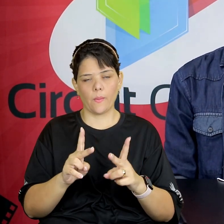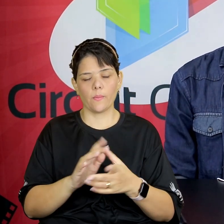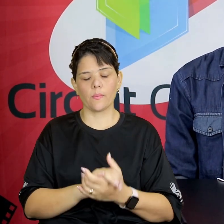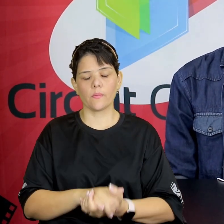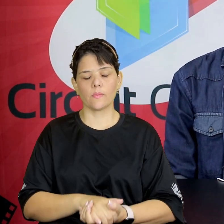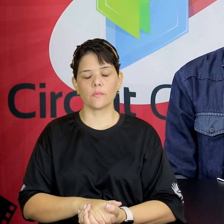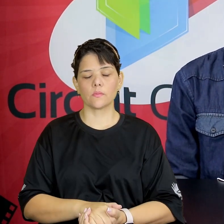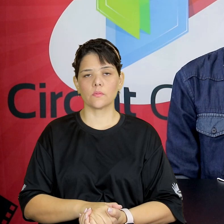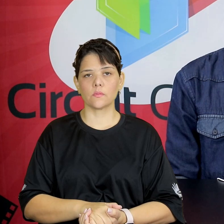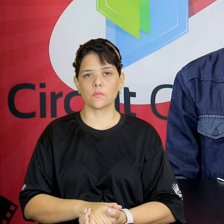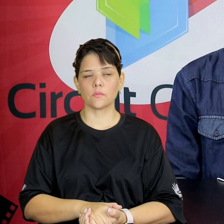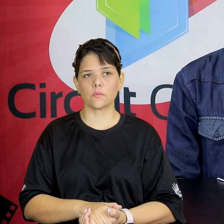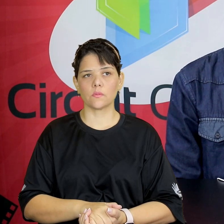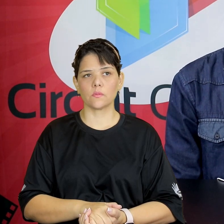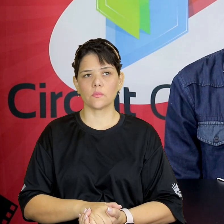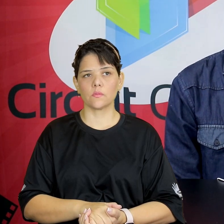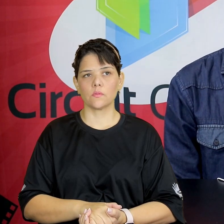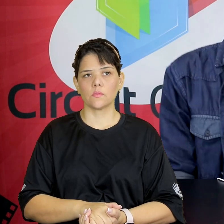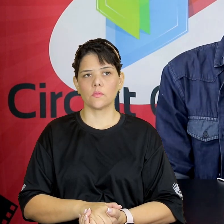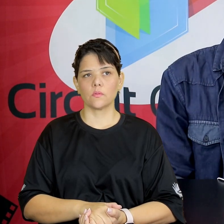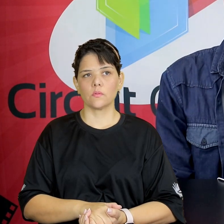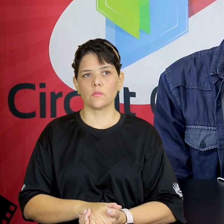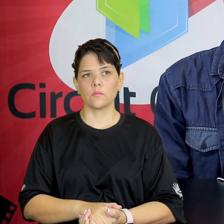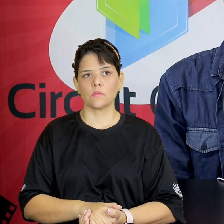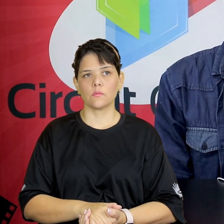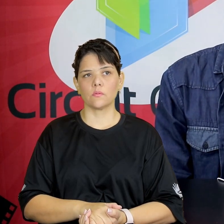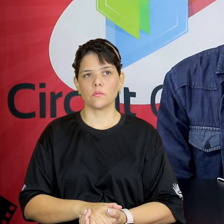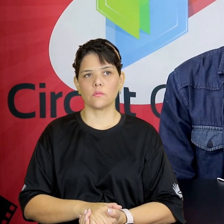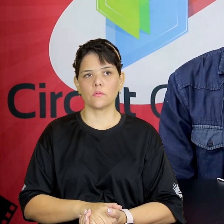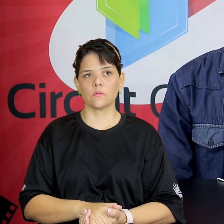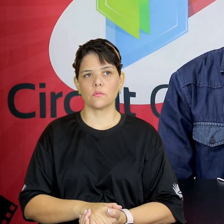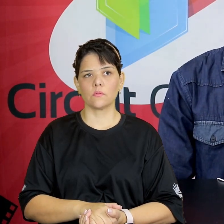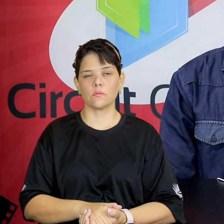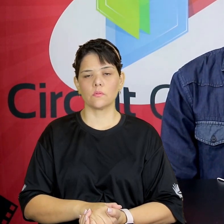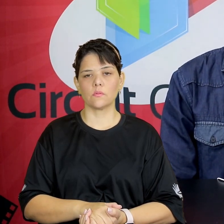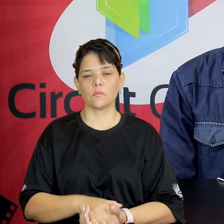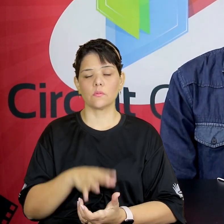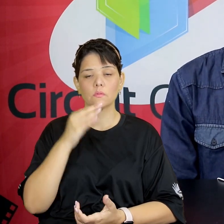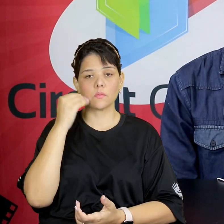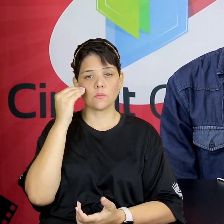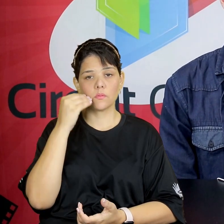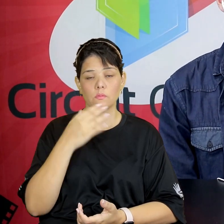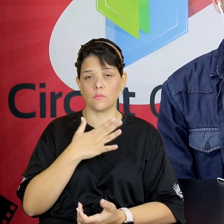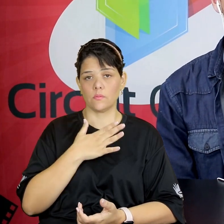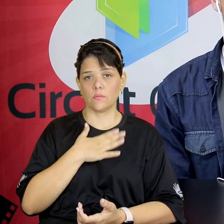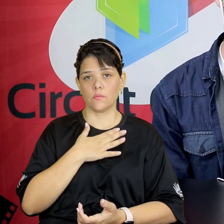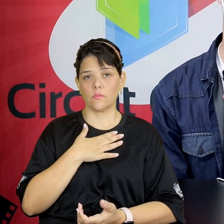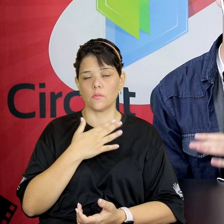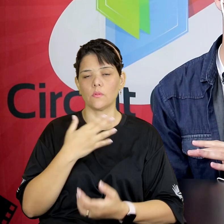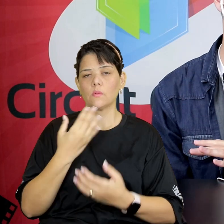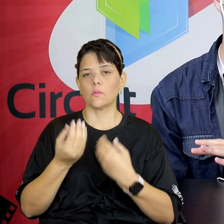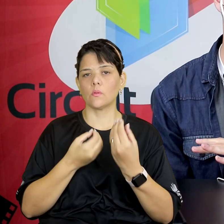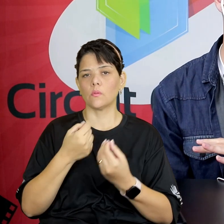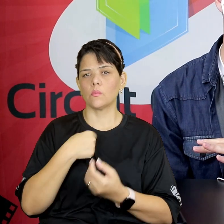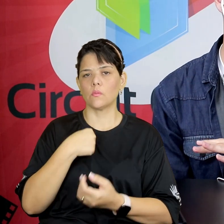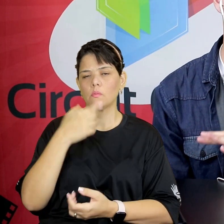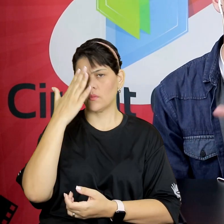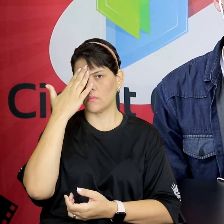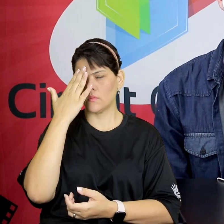Então, como? Assim, agora coisa de experiência própria. Como eu entendo o que está